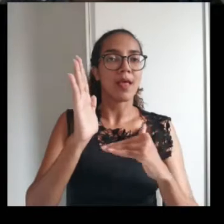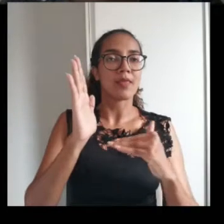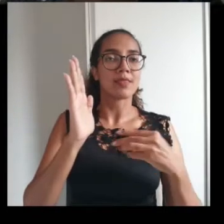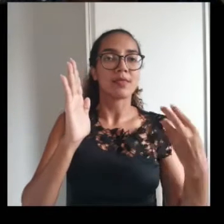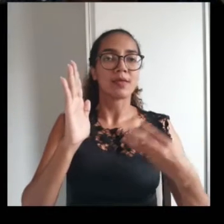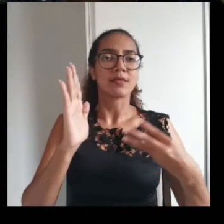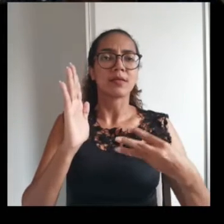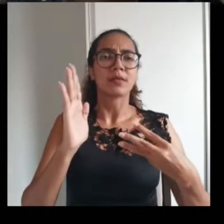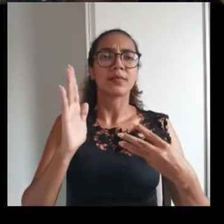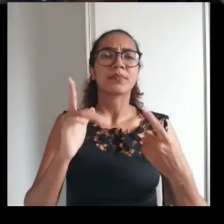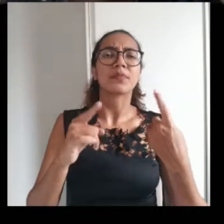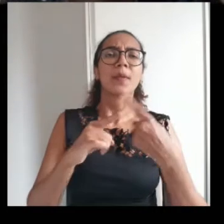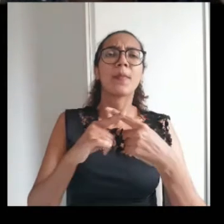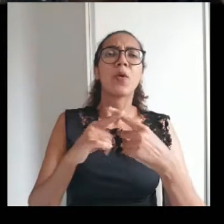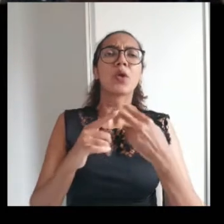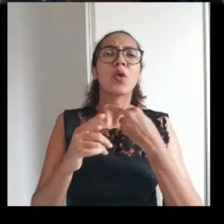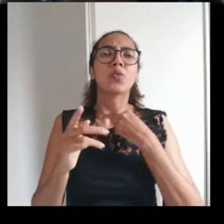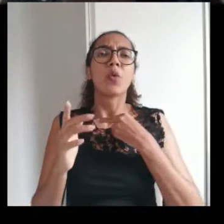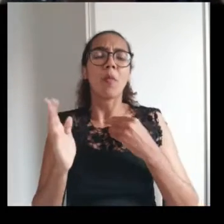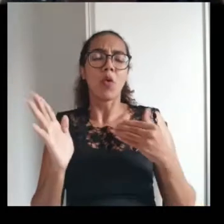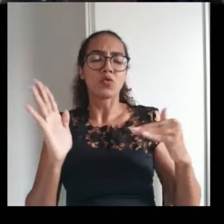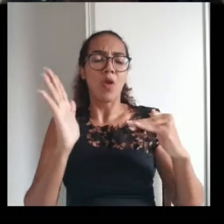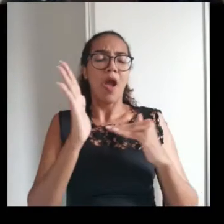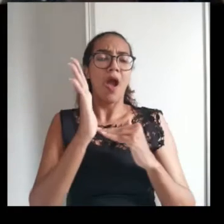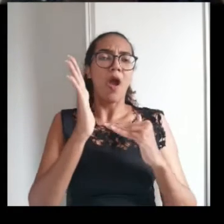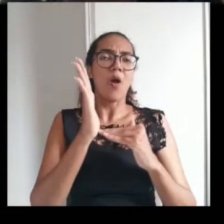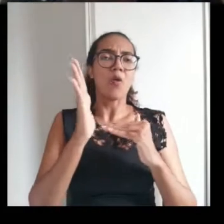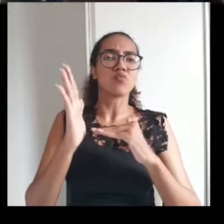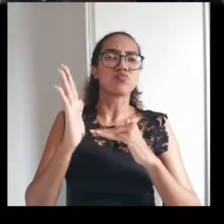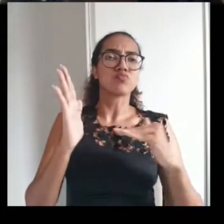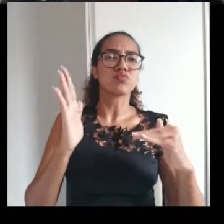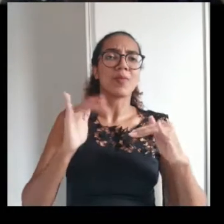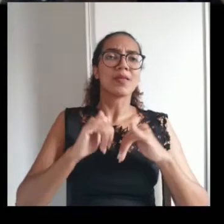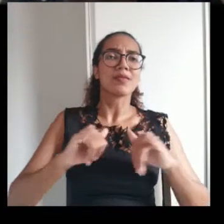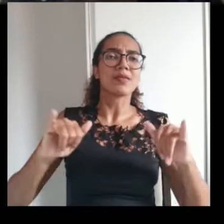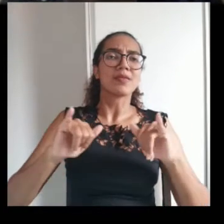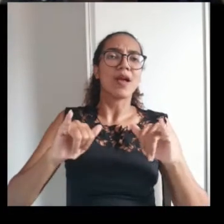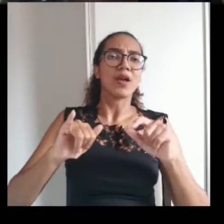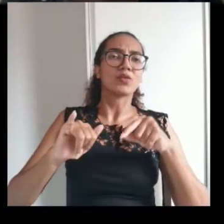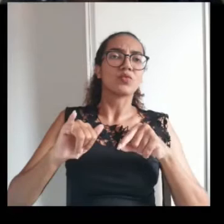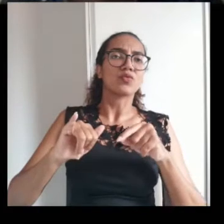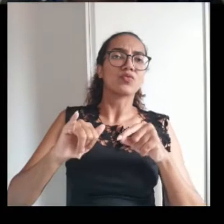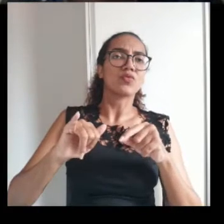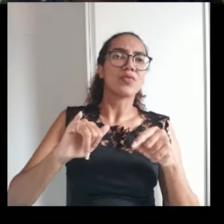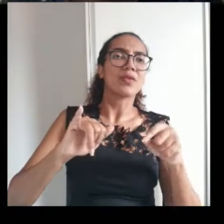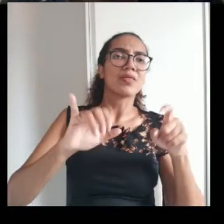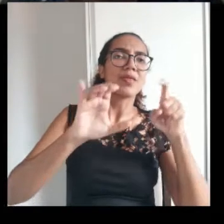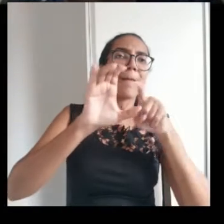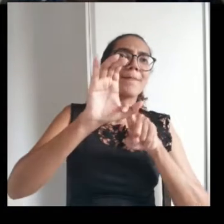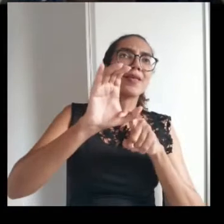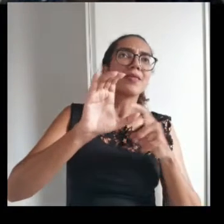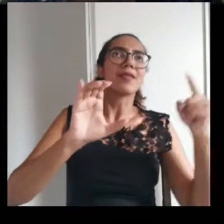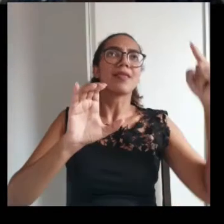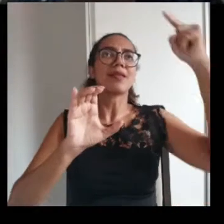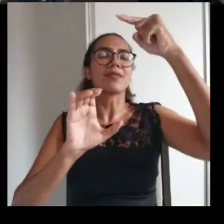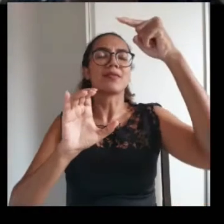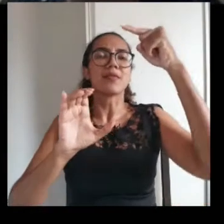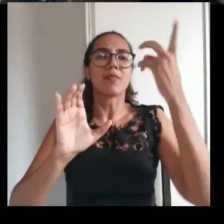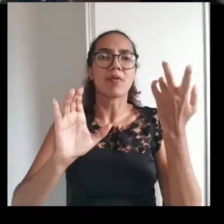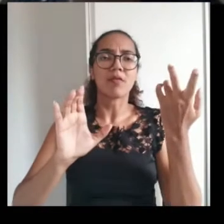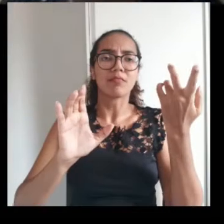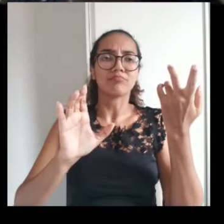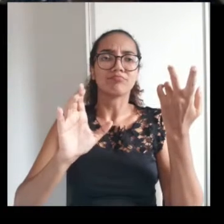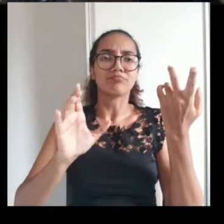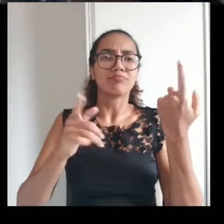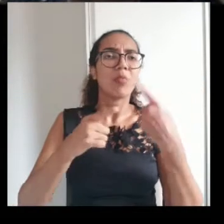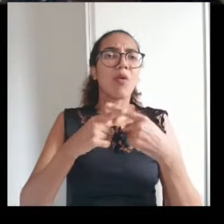A camada de dados usando uma classe de apresentação. Isso aqui é proibido numa arquitetura